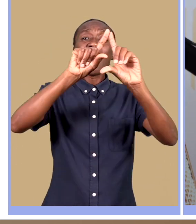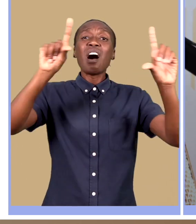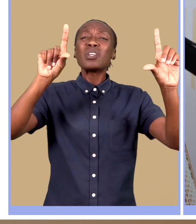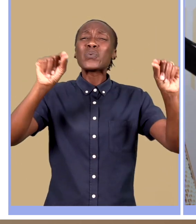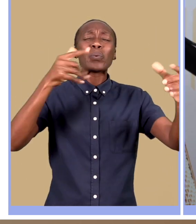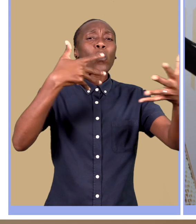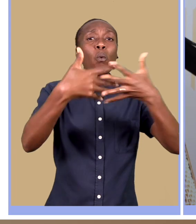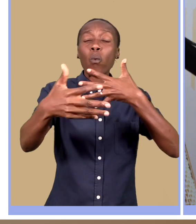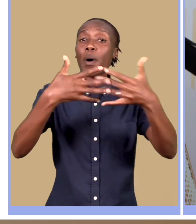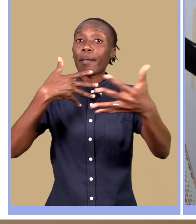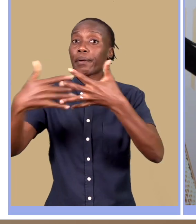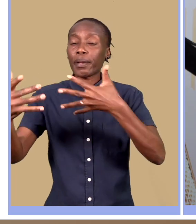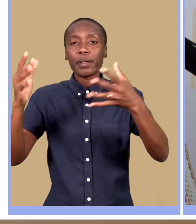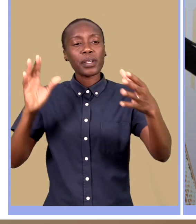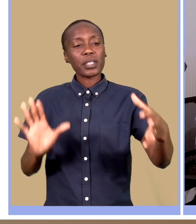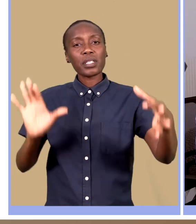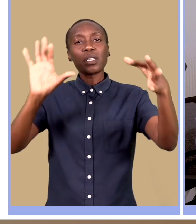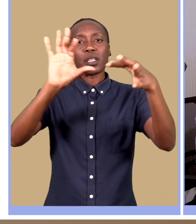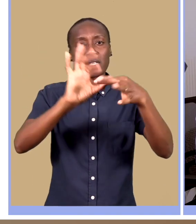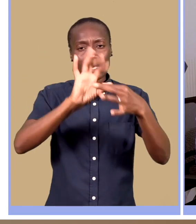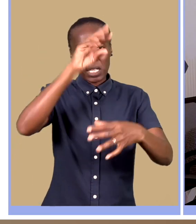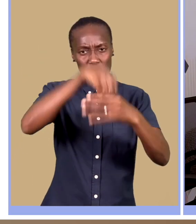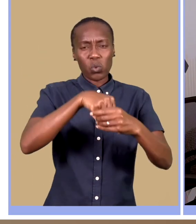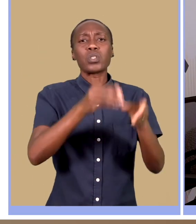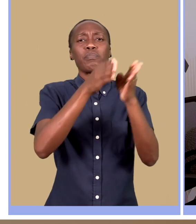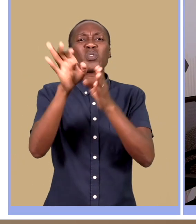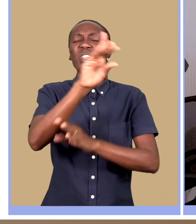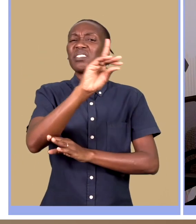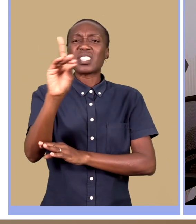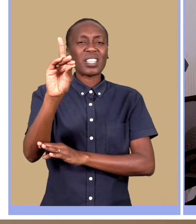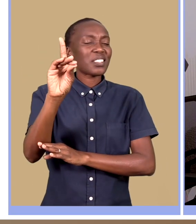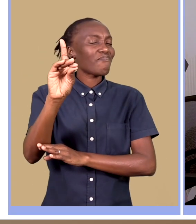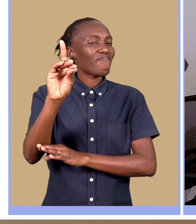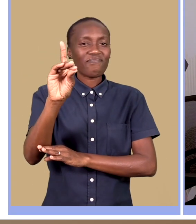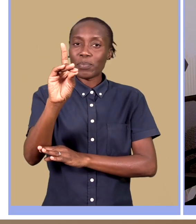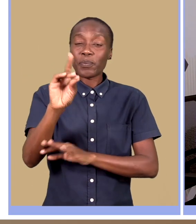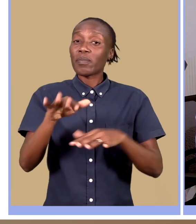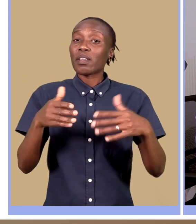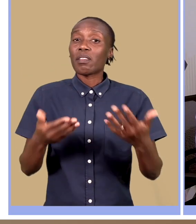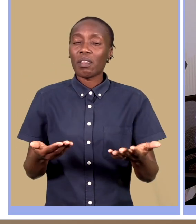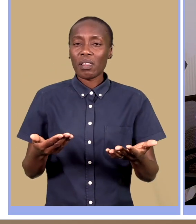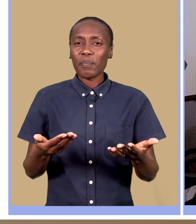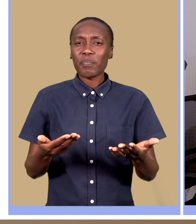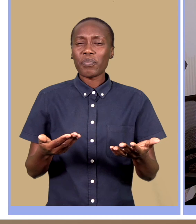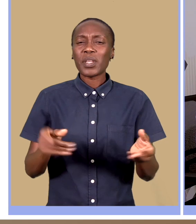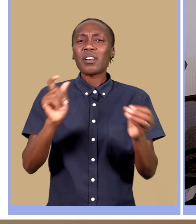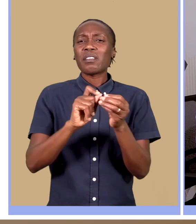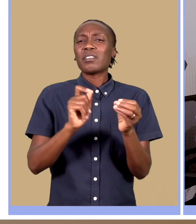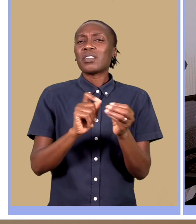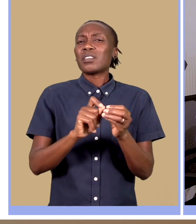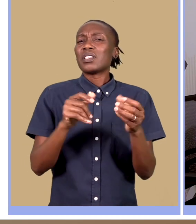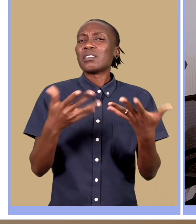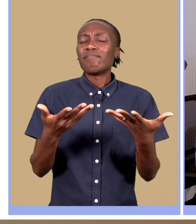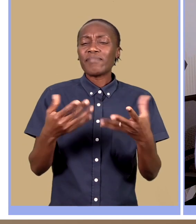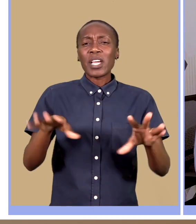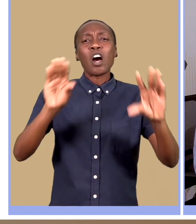assuntos, qualquer tipo de assunto que tenha a ver com pessoas com deficiência. Portanto, eu acho que, quer em termos